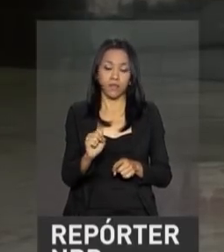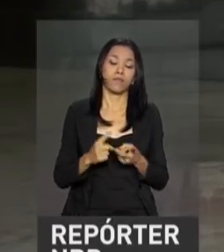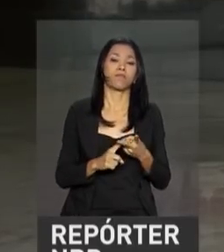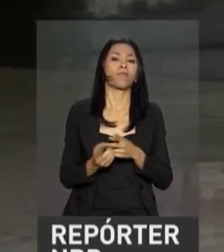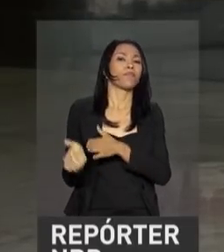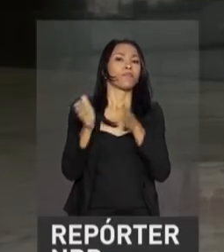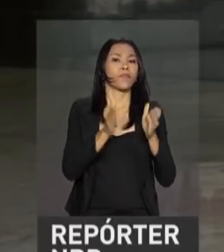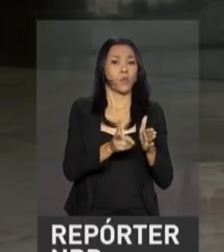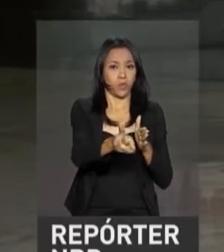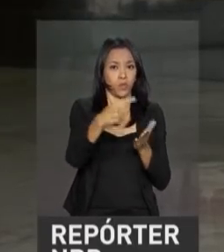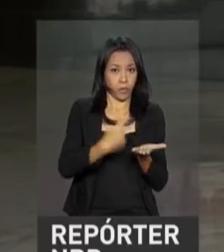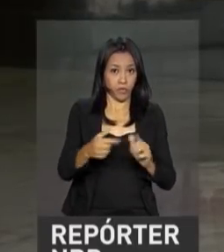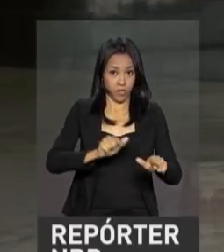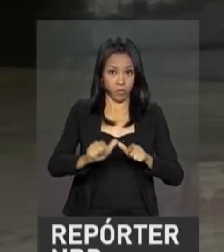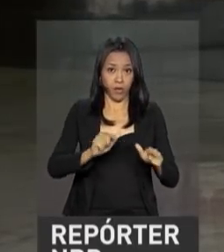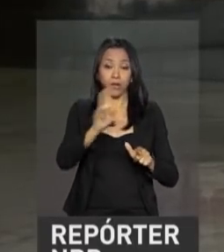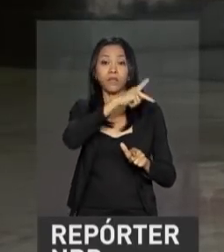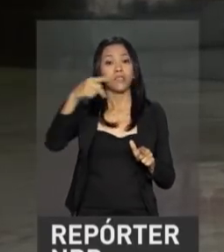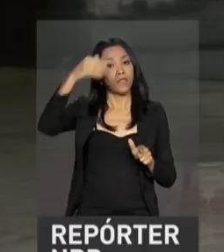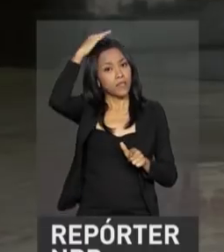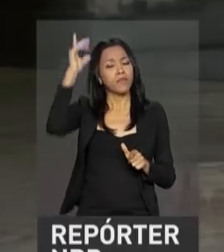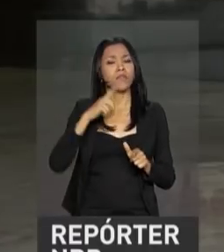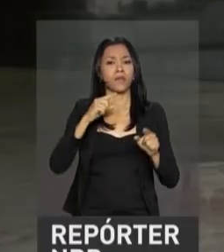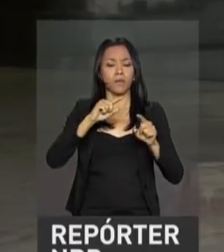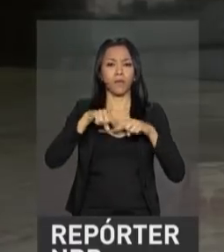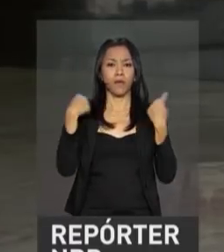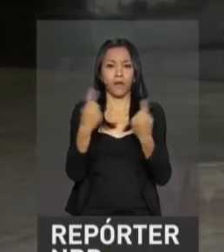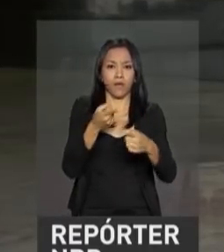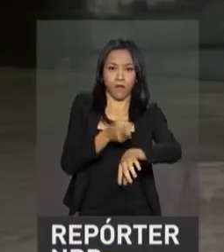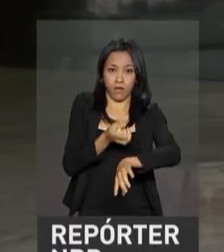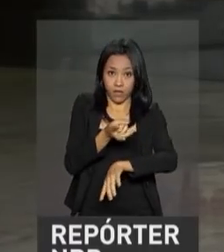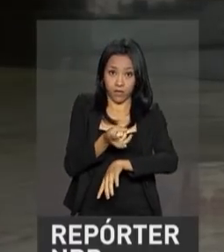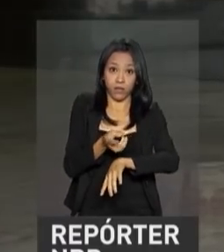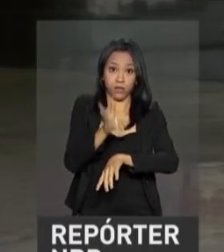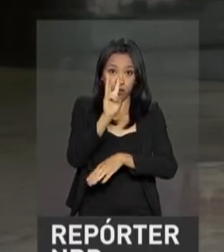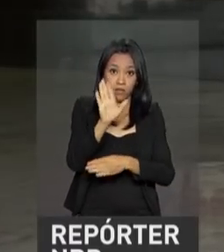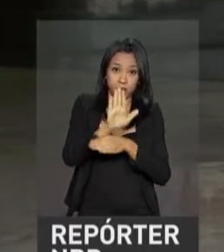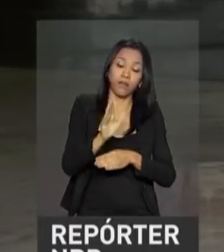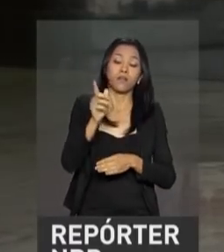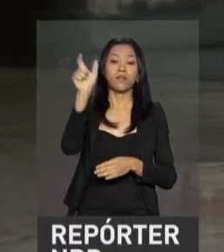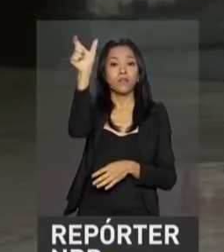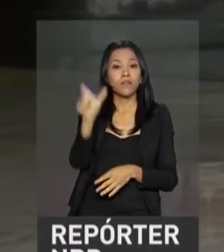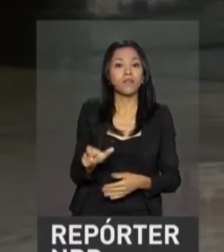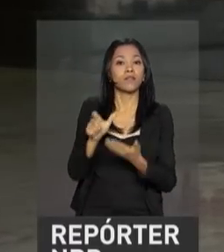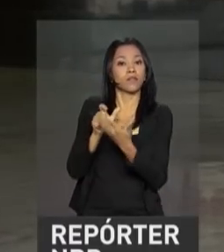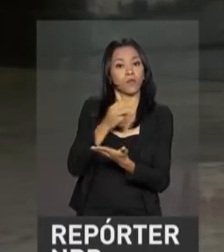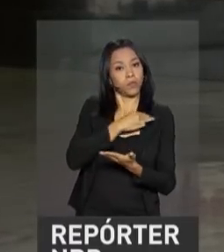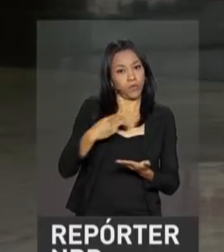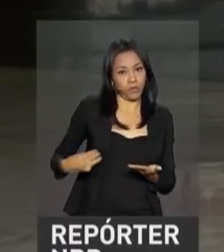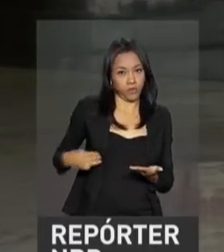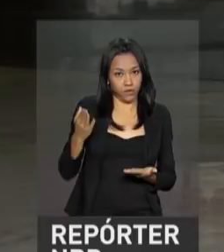do presidente michel temer tem uma reunião prevista às 15 horas com o ministro chefe da secretaria de governo carlos